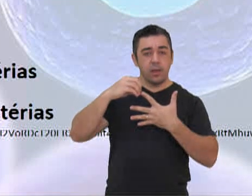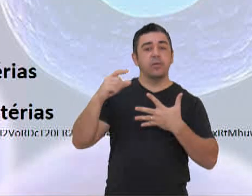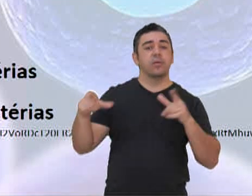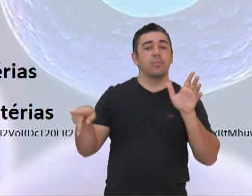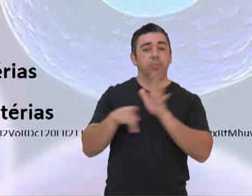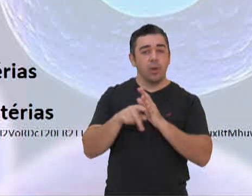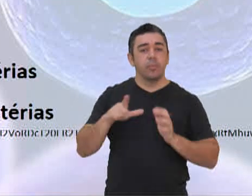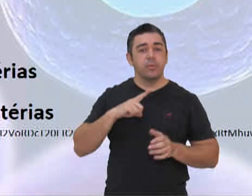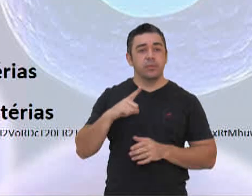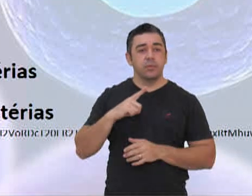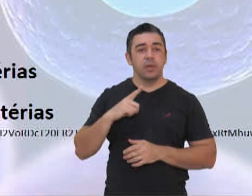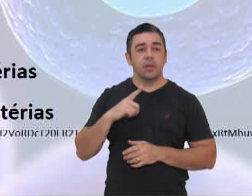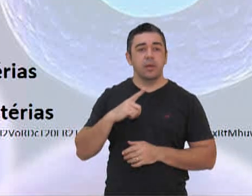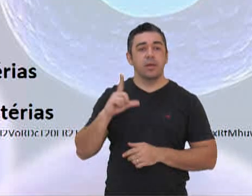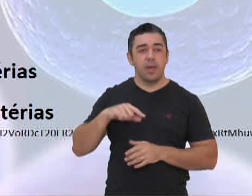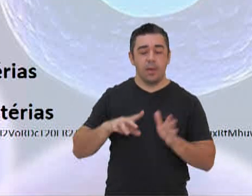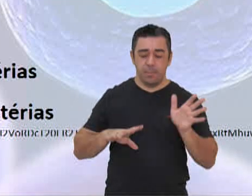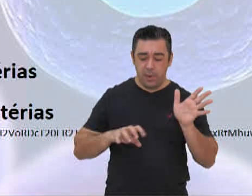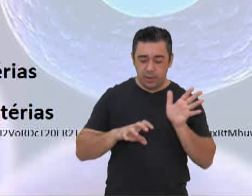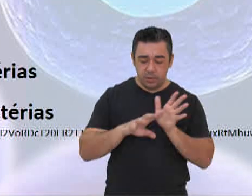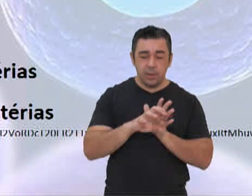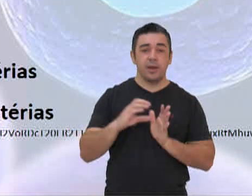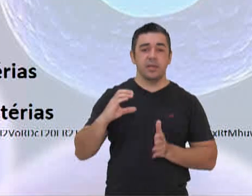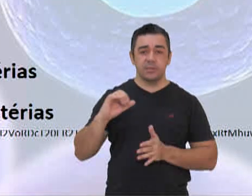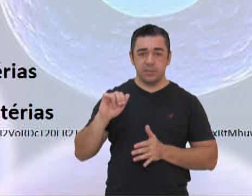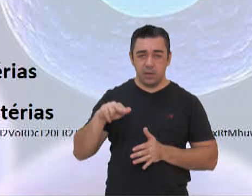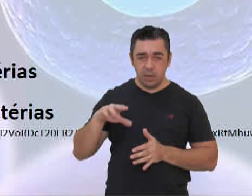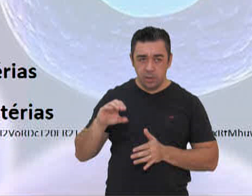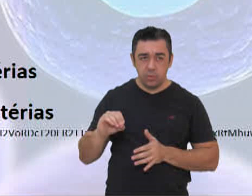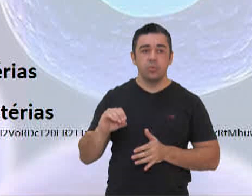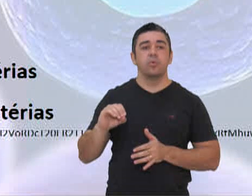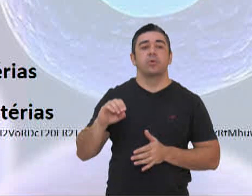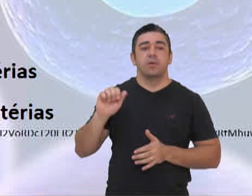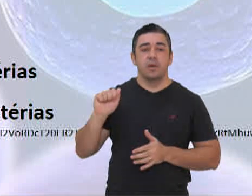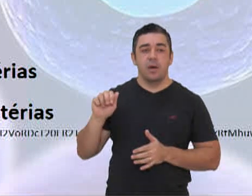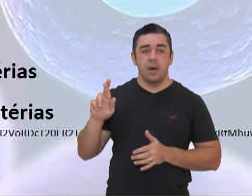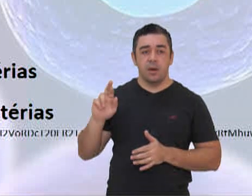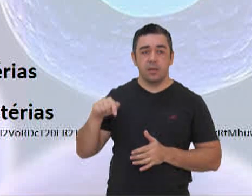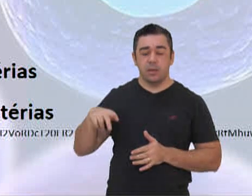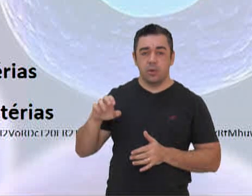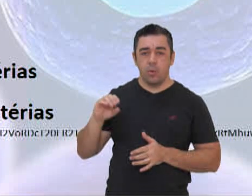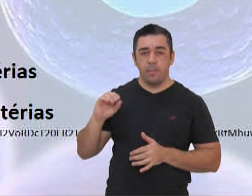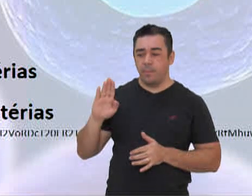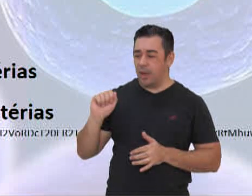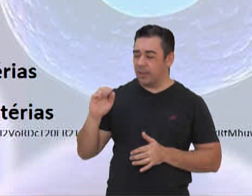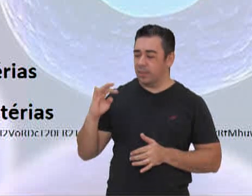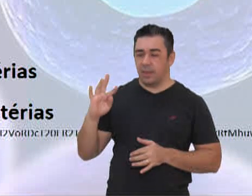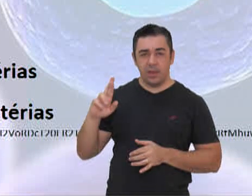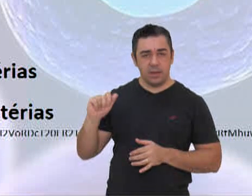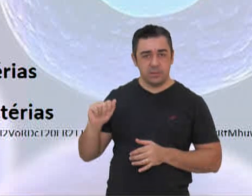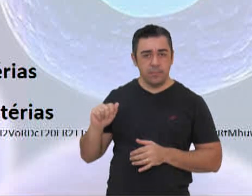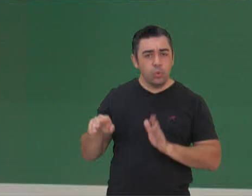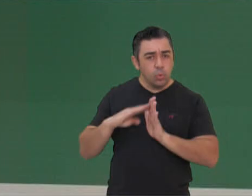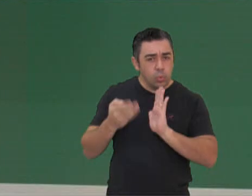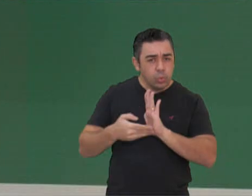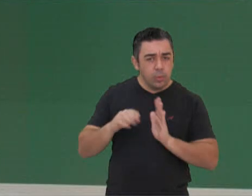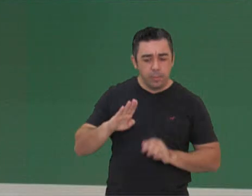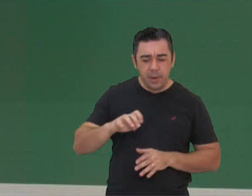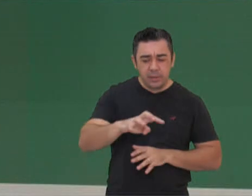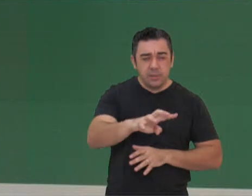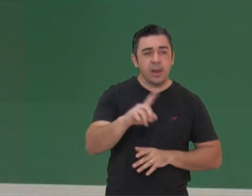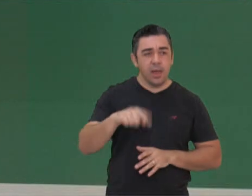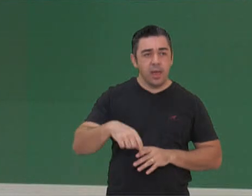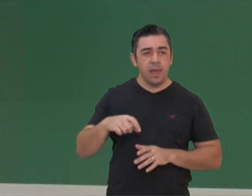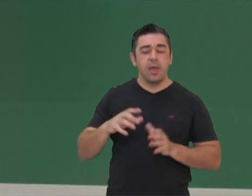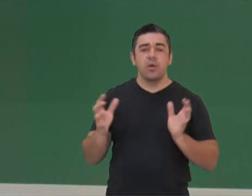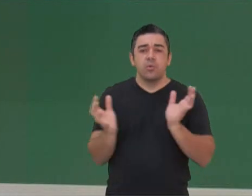procarionte. Quem faz parte? Bactérias, cianobactérias e arqueobactérias. Então, tudo que aparecer bactéria, você já sabe que é do reino Monera. E a